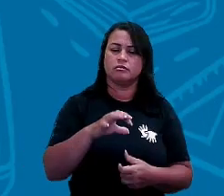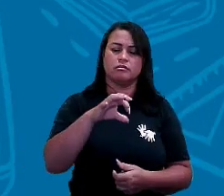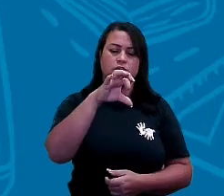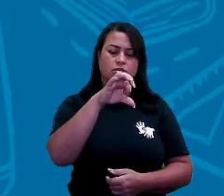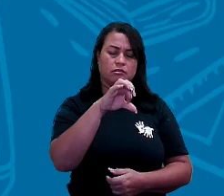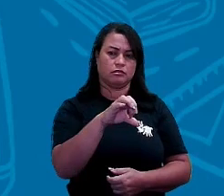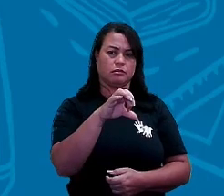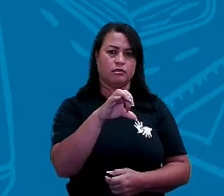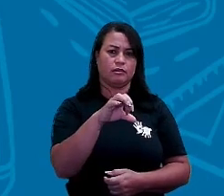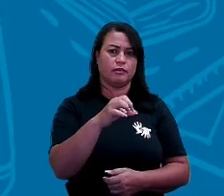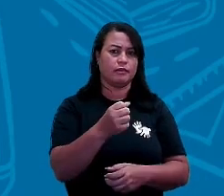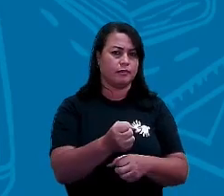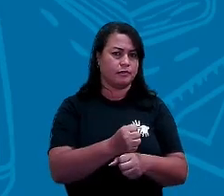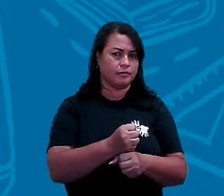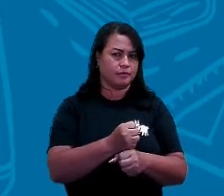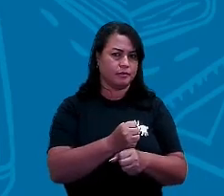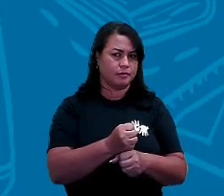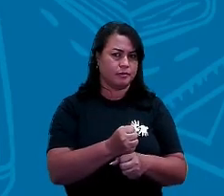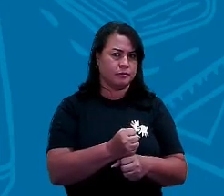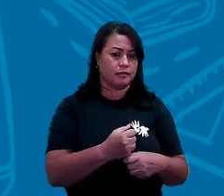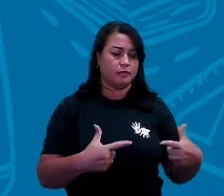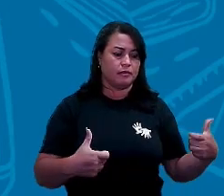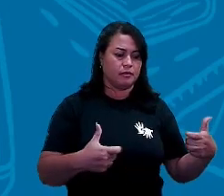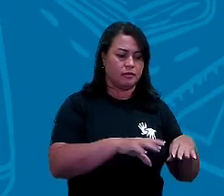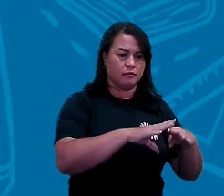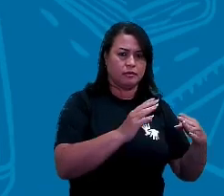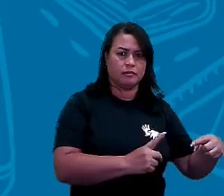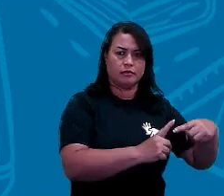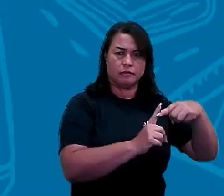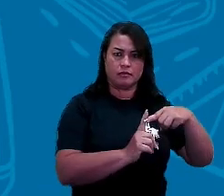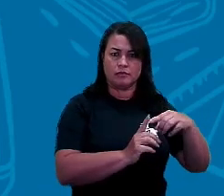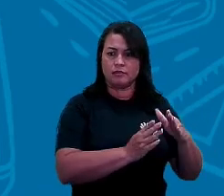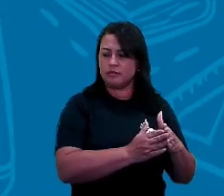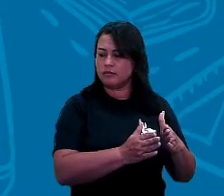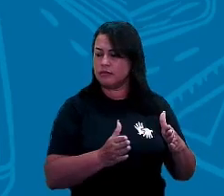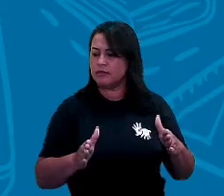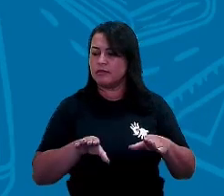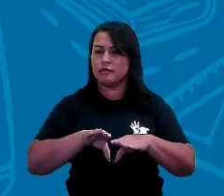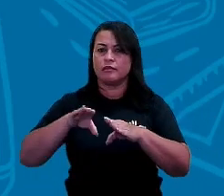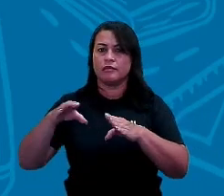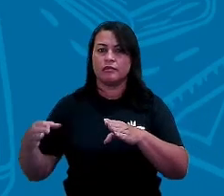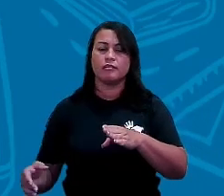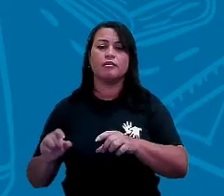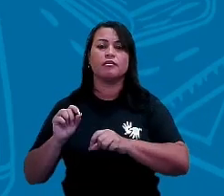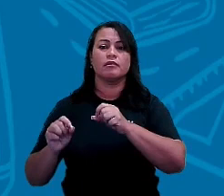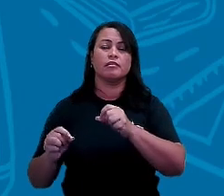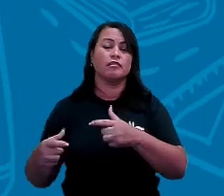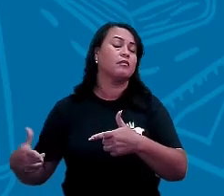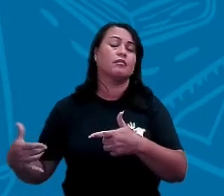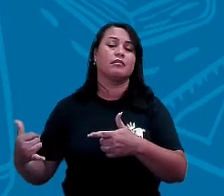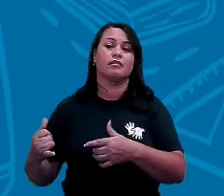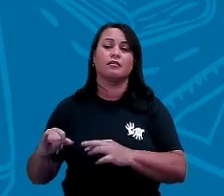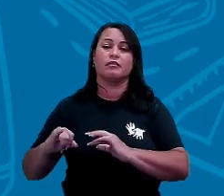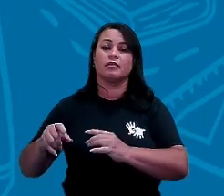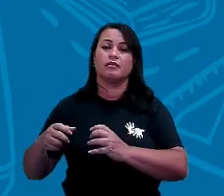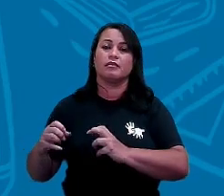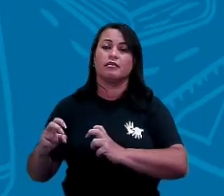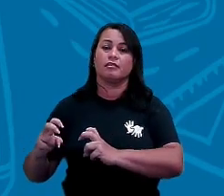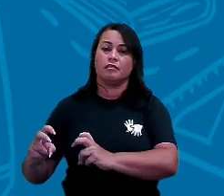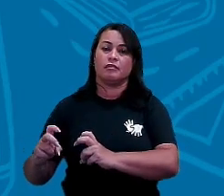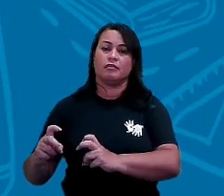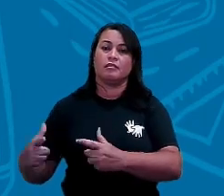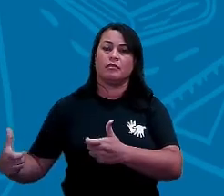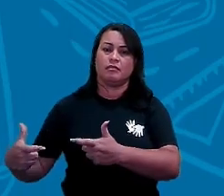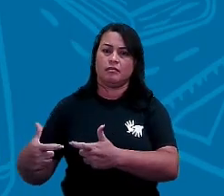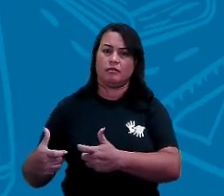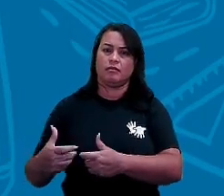tá certo? Então, da Batalha do Monte das Tabocas até a Batalha dos Guararapes foram 9 anos. Veja que não é um processo que aconteceu de um dia